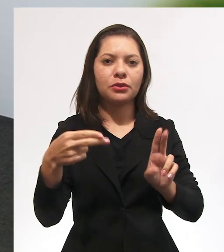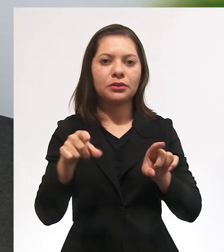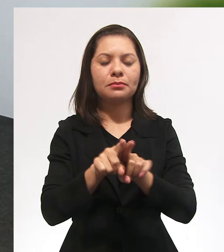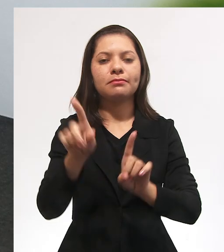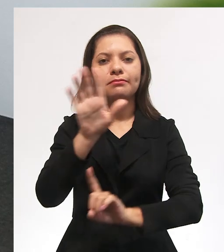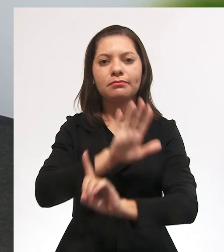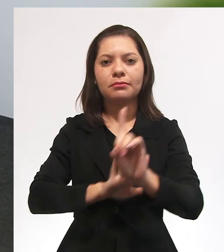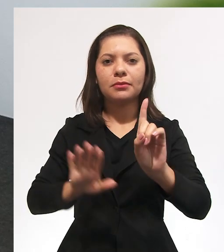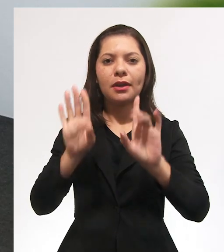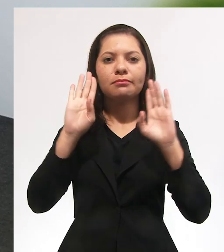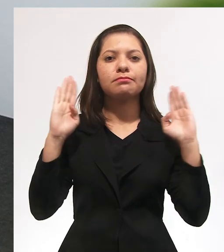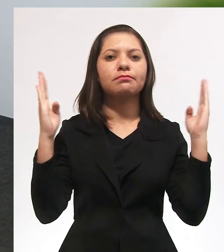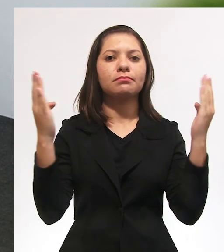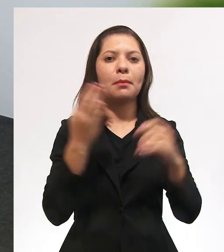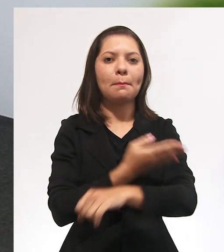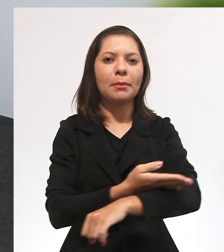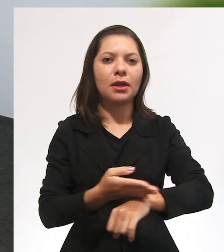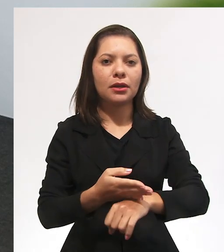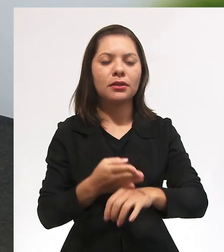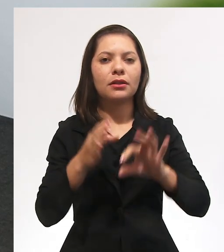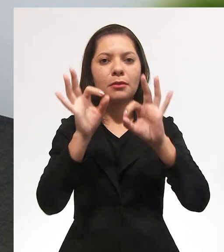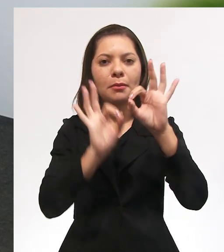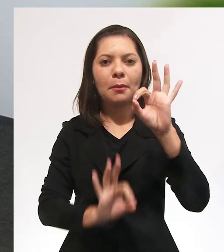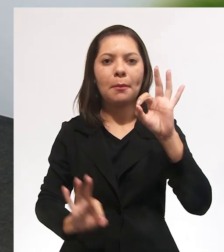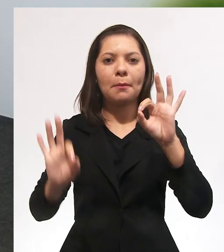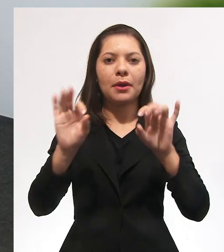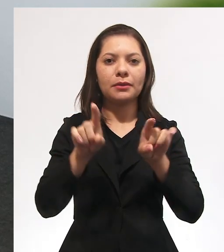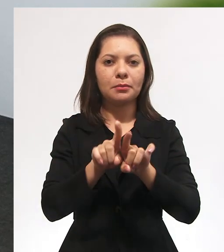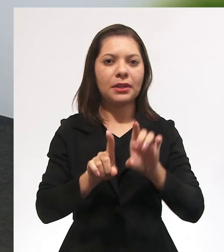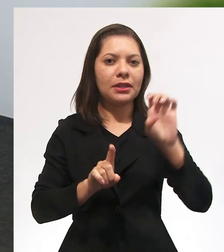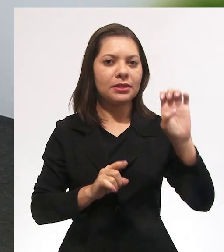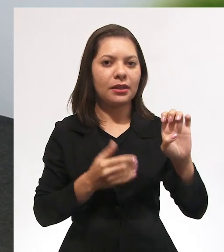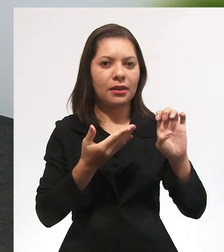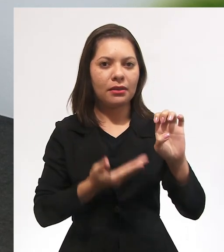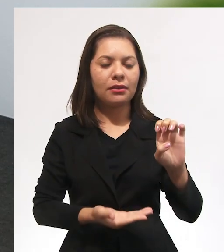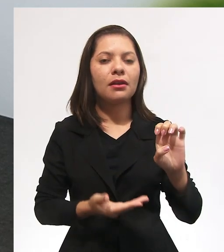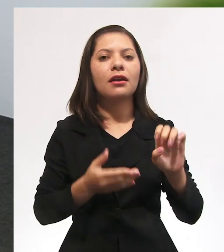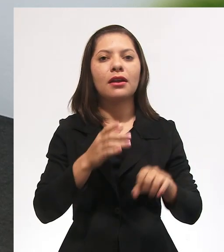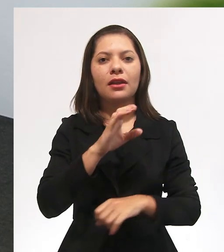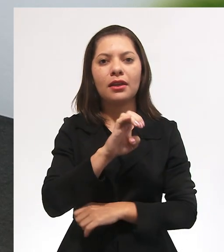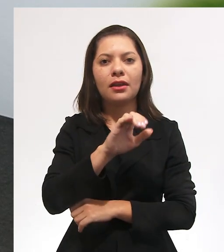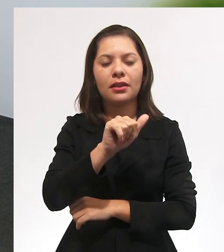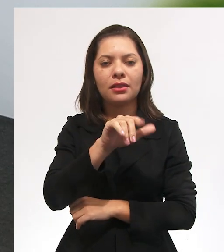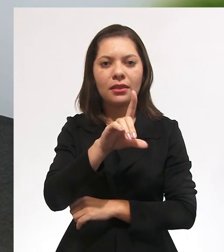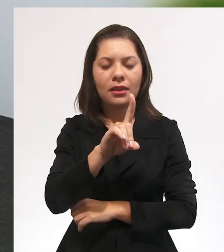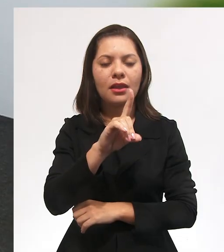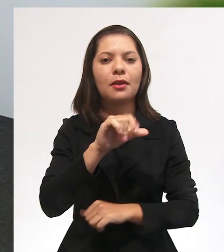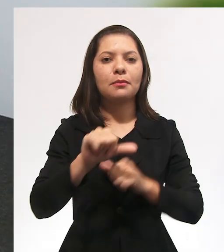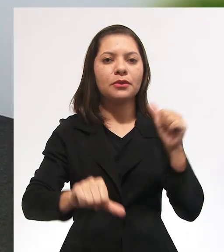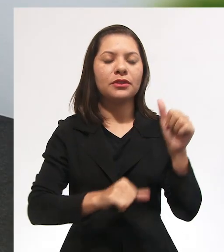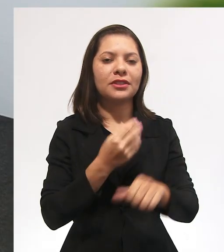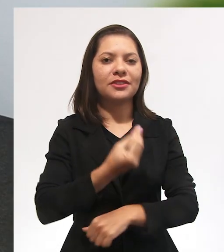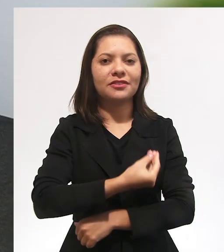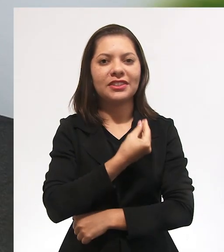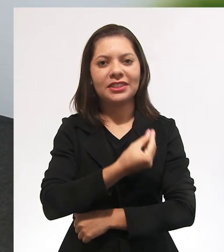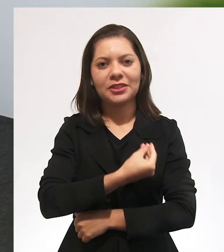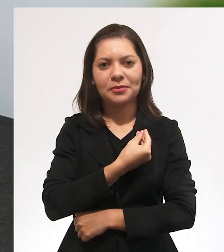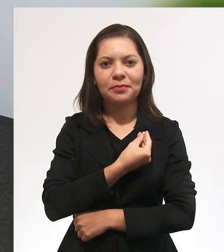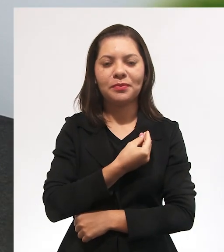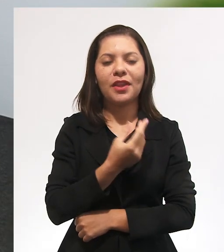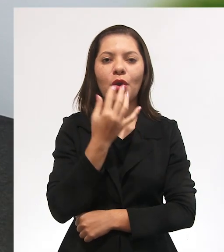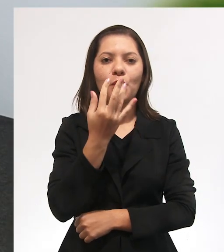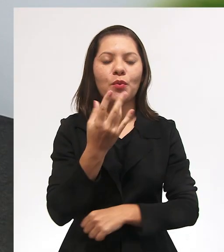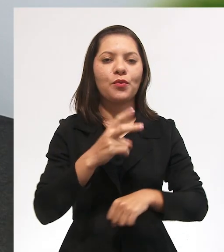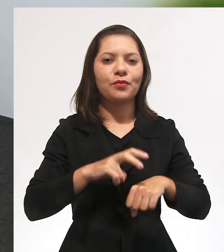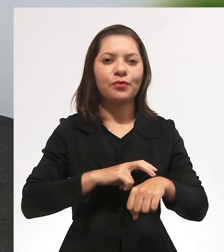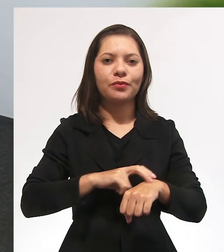pontos interligados na cor cinza e à minha esquerda uma parede branca também com os dizeres EAD mudando realidades na